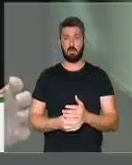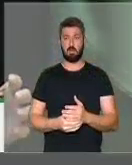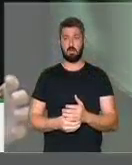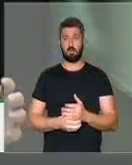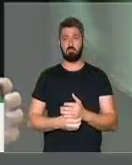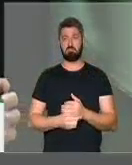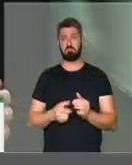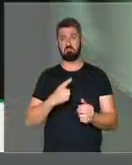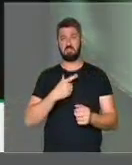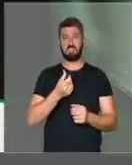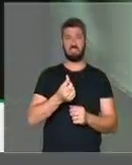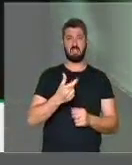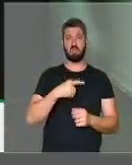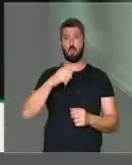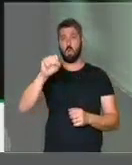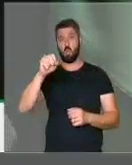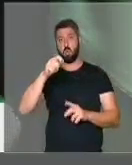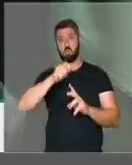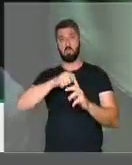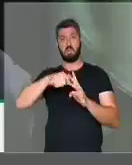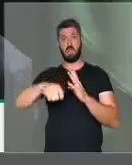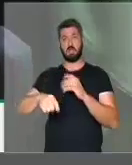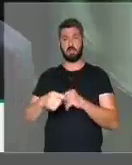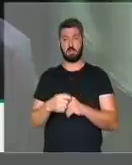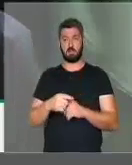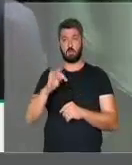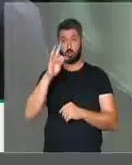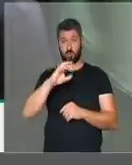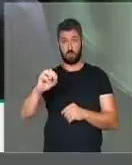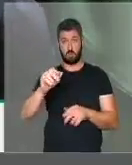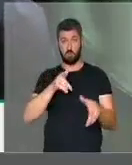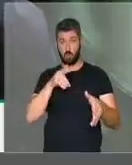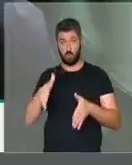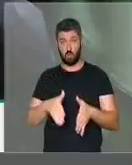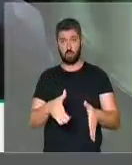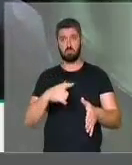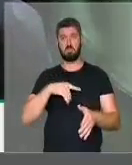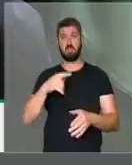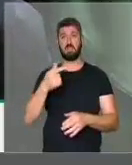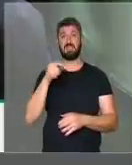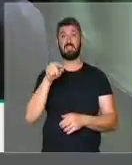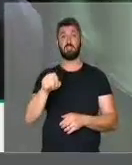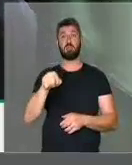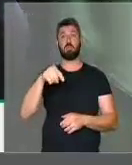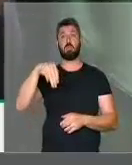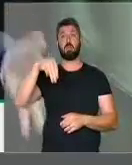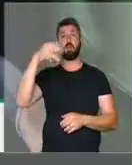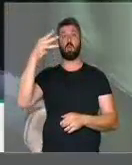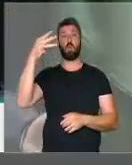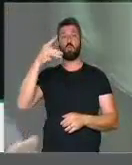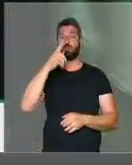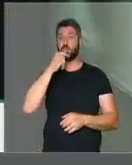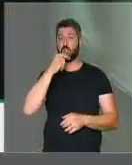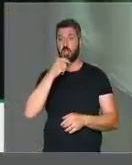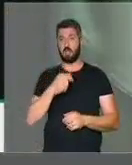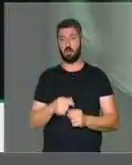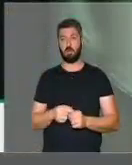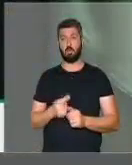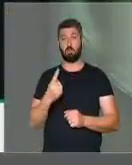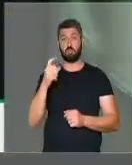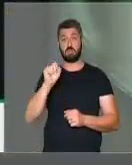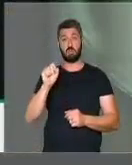tem 6, 8 meses o Rio Tocantins jogando 7 mil metros cúbicos de água